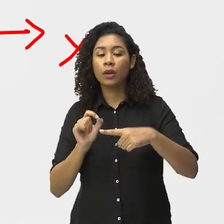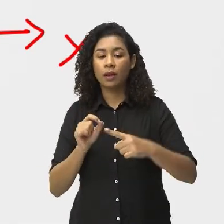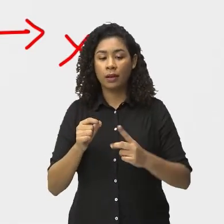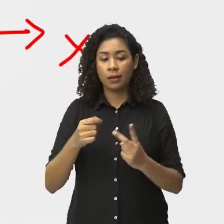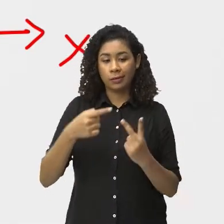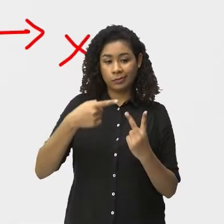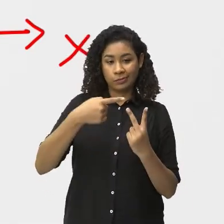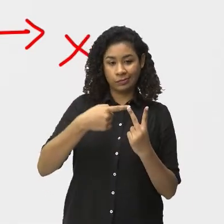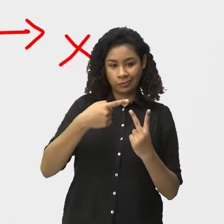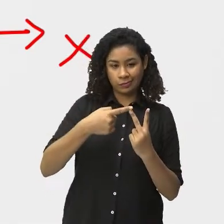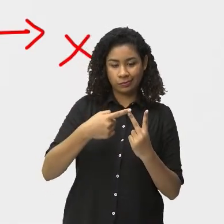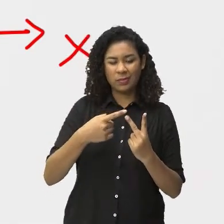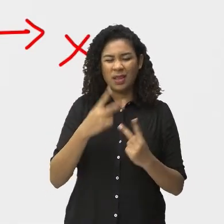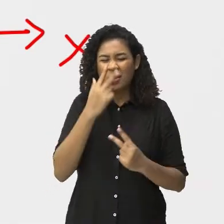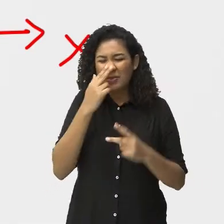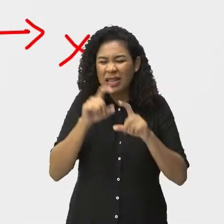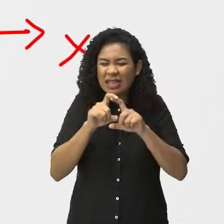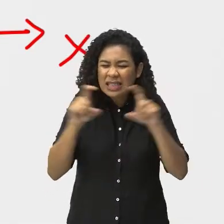pouquinho grande, né?